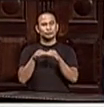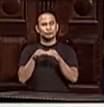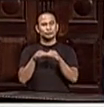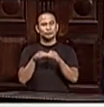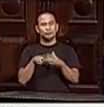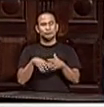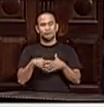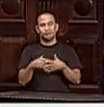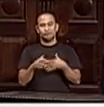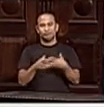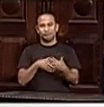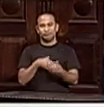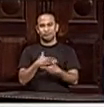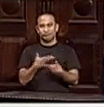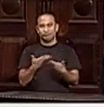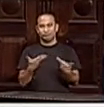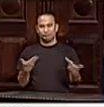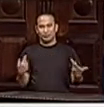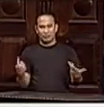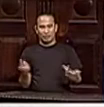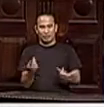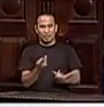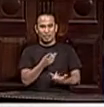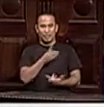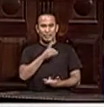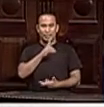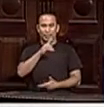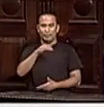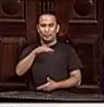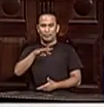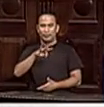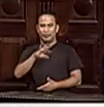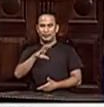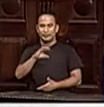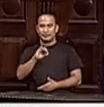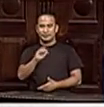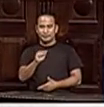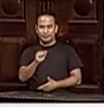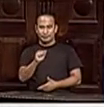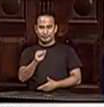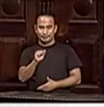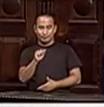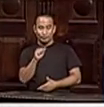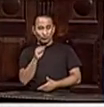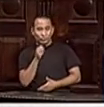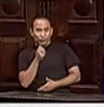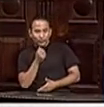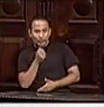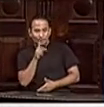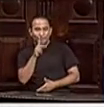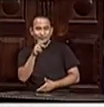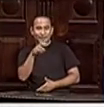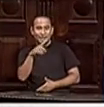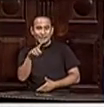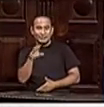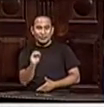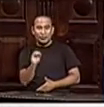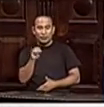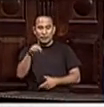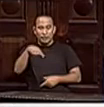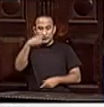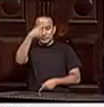à revelia de toda a nossa democracia. Luiz Fernando Pezão, que nessa